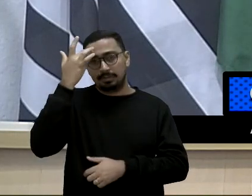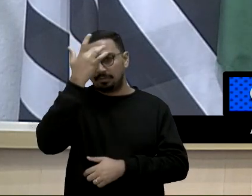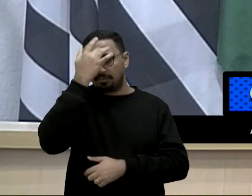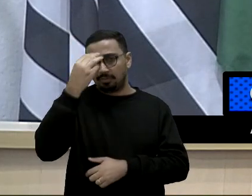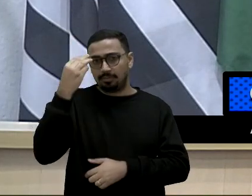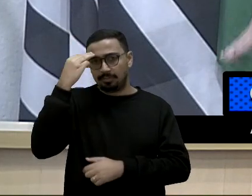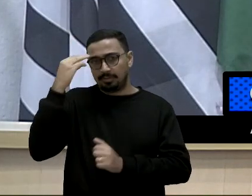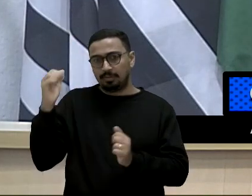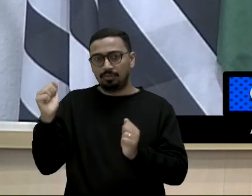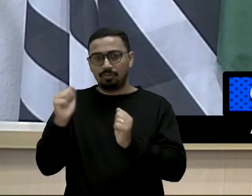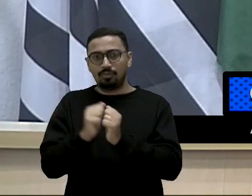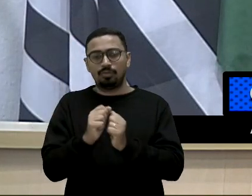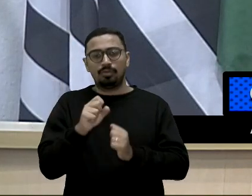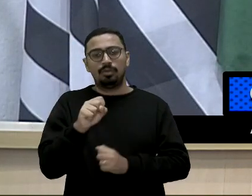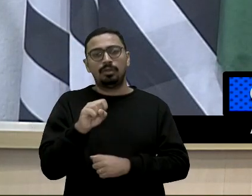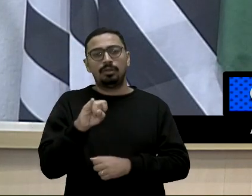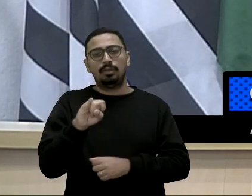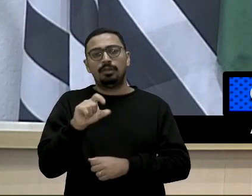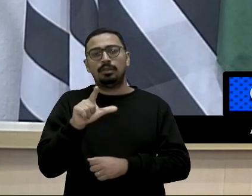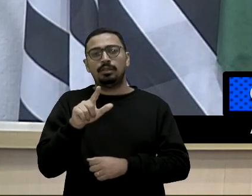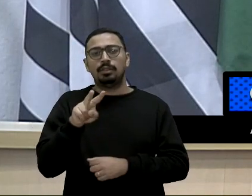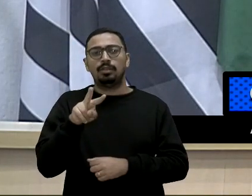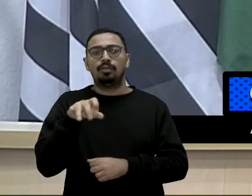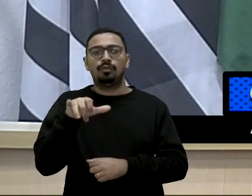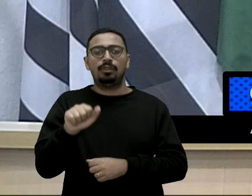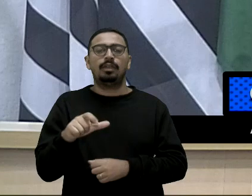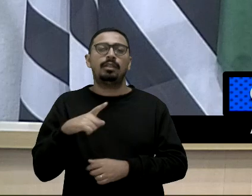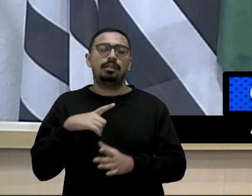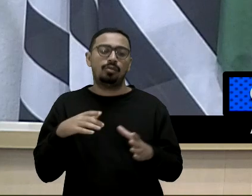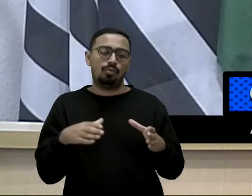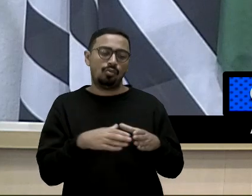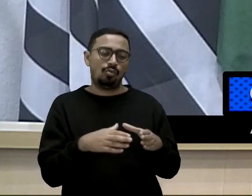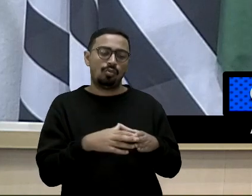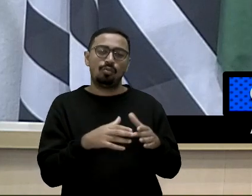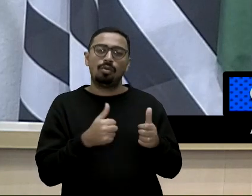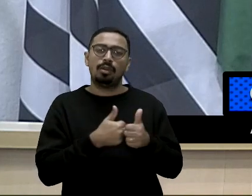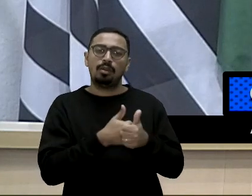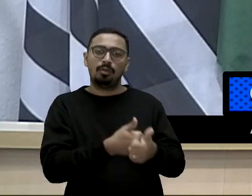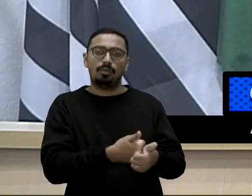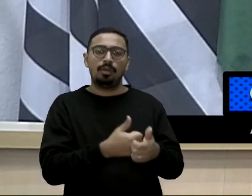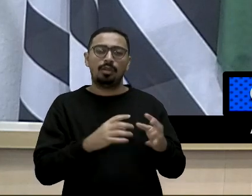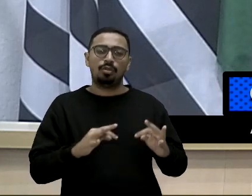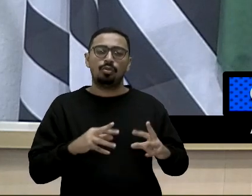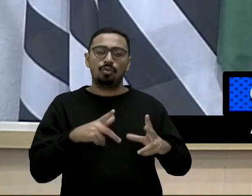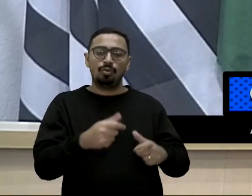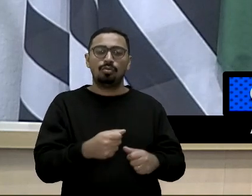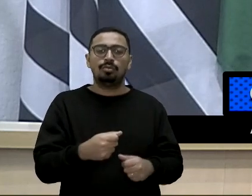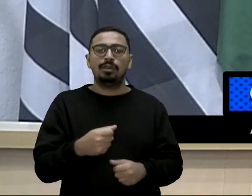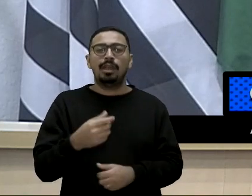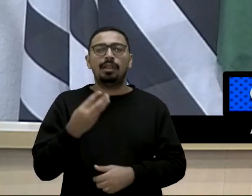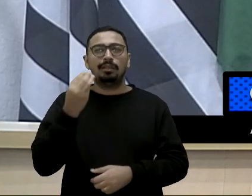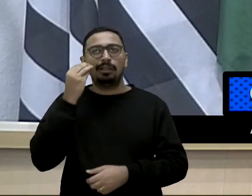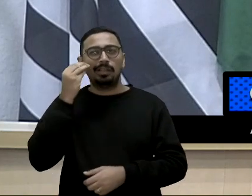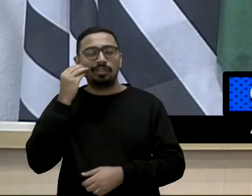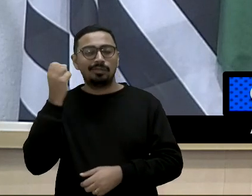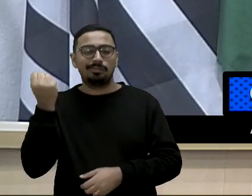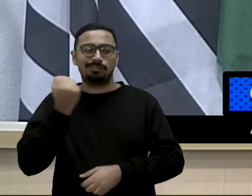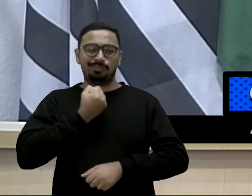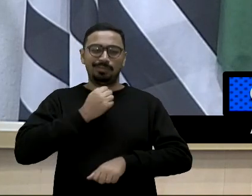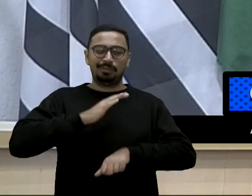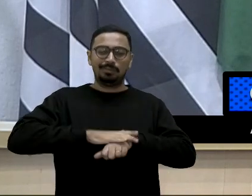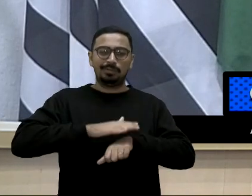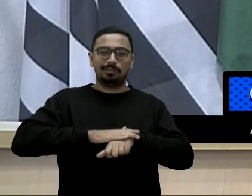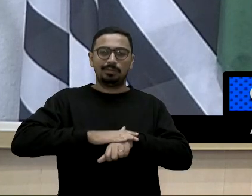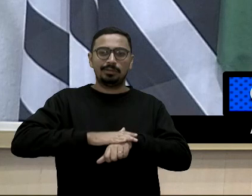aqui, em nome da Silvia. A gente tem um comitê que acompanha todos os casos de tentativa de suicídio. E isso nos